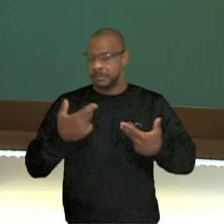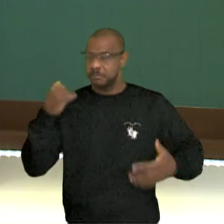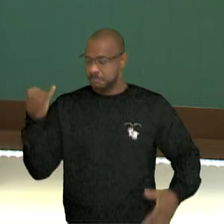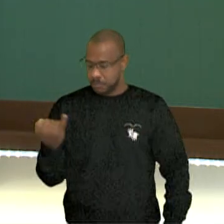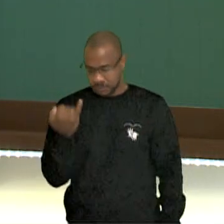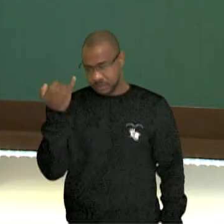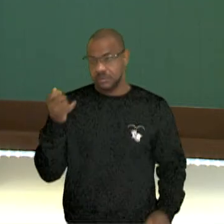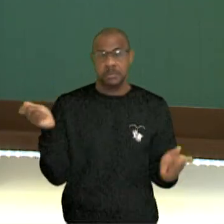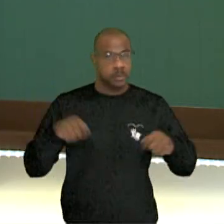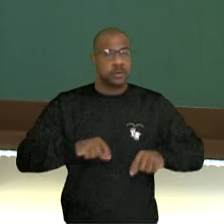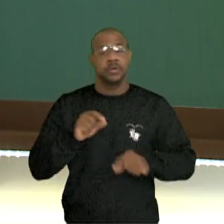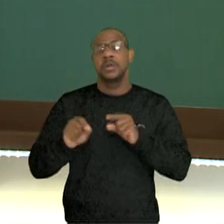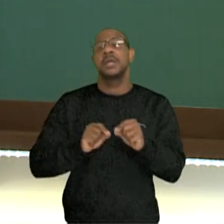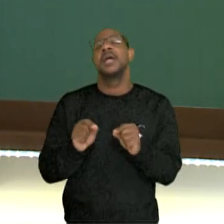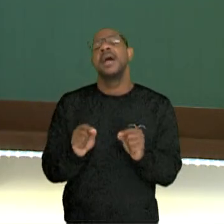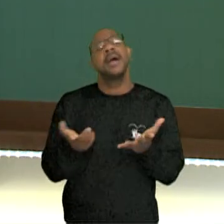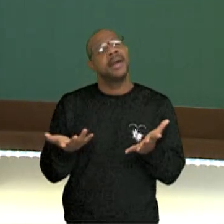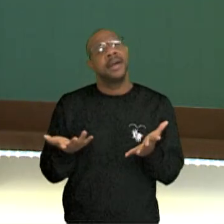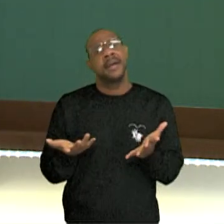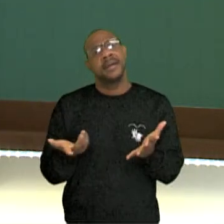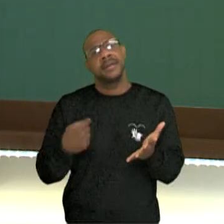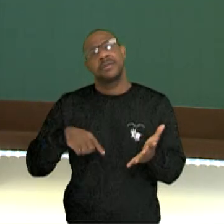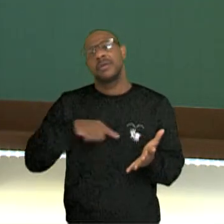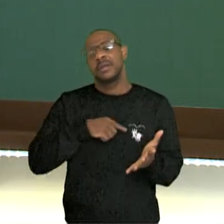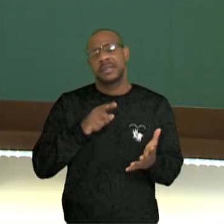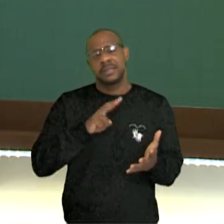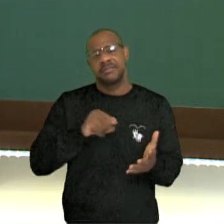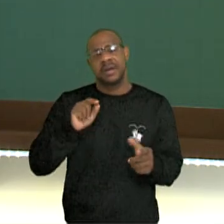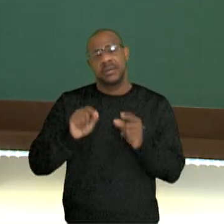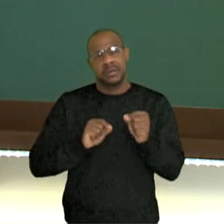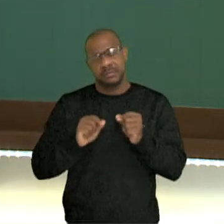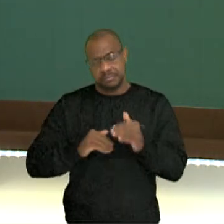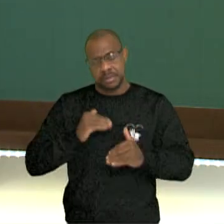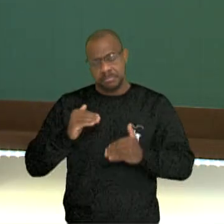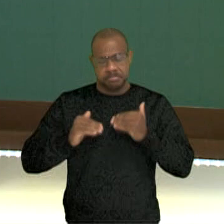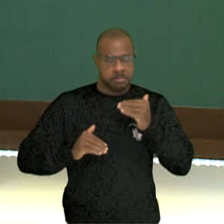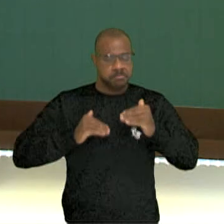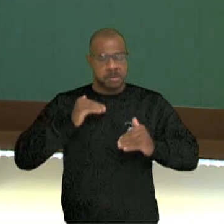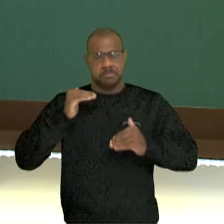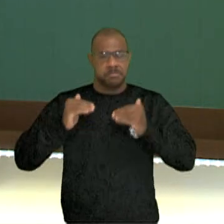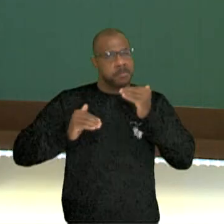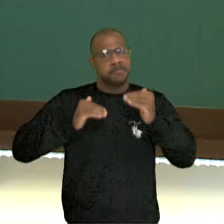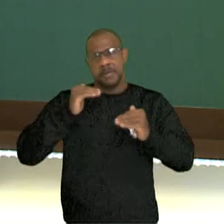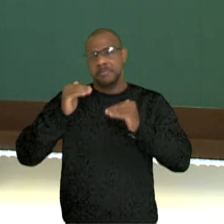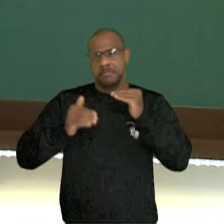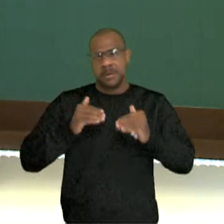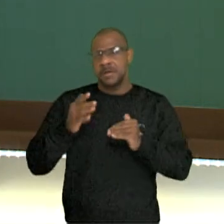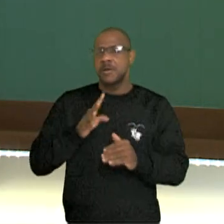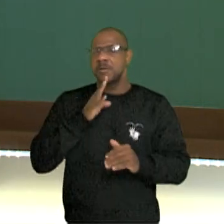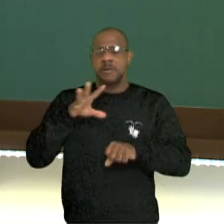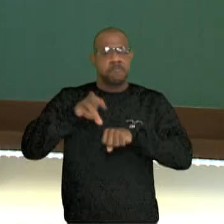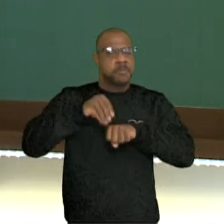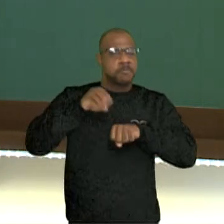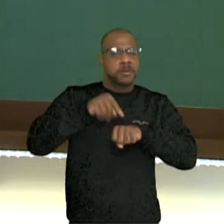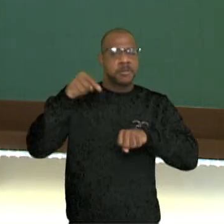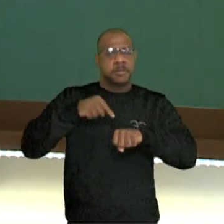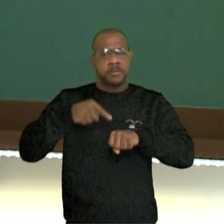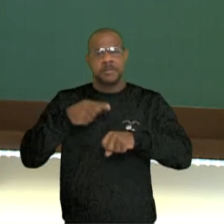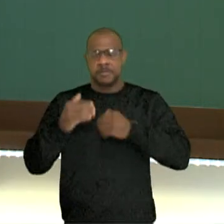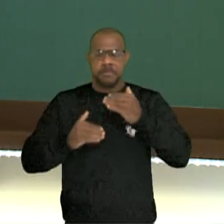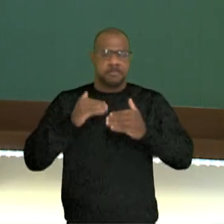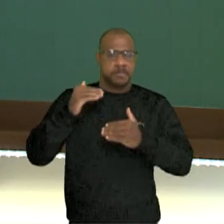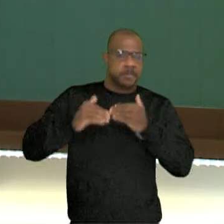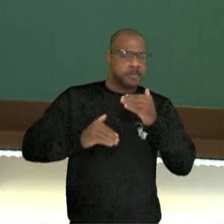isso enquanto nós vamos, né, evoluindo, né, em conhecimento, em